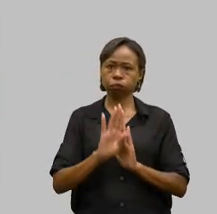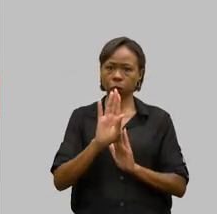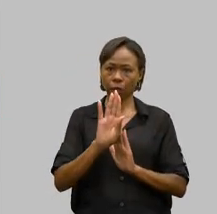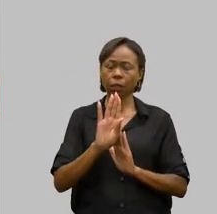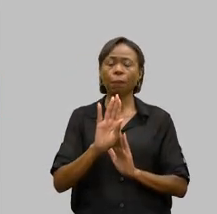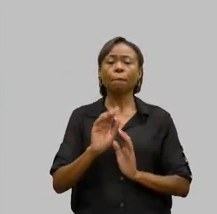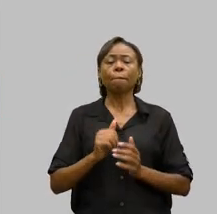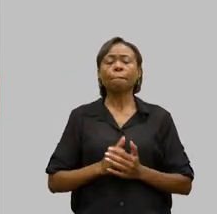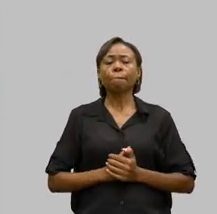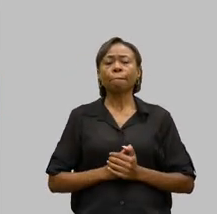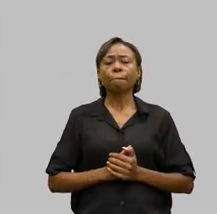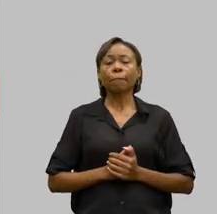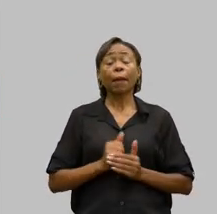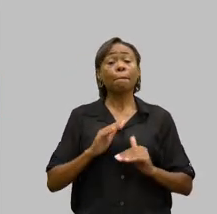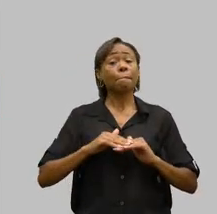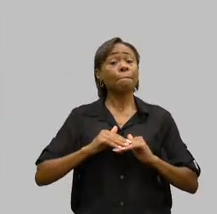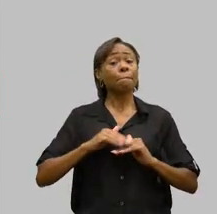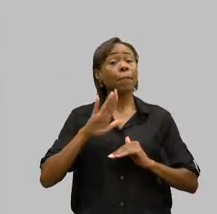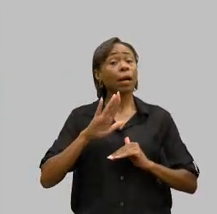UENG,